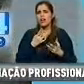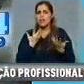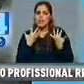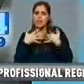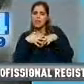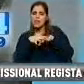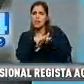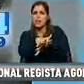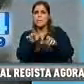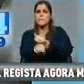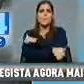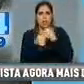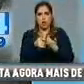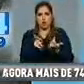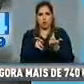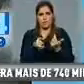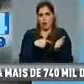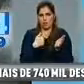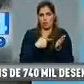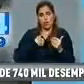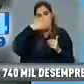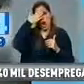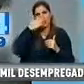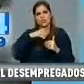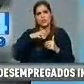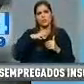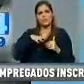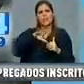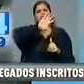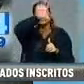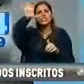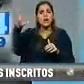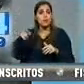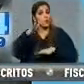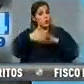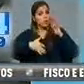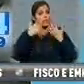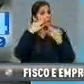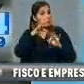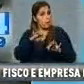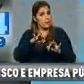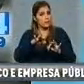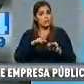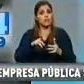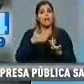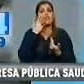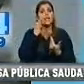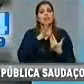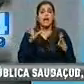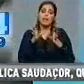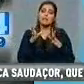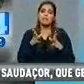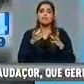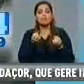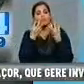interpenetrada. Eu acho que ao nível regional isso acontece de uma forma natural. Portanto, as soluções devem ser nas regiões,